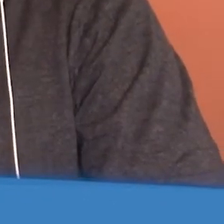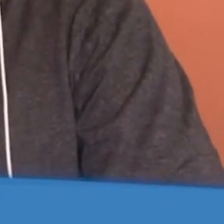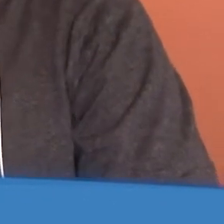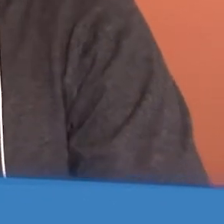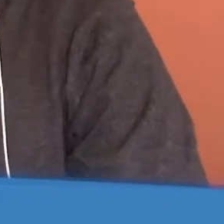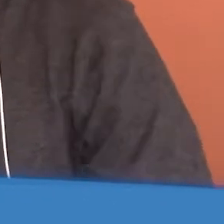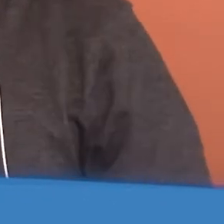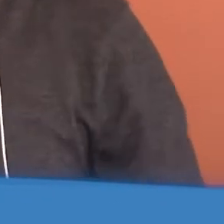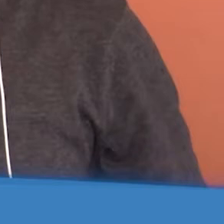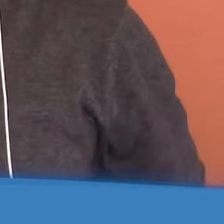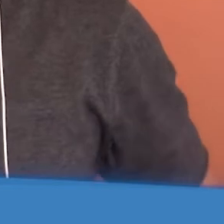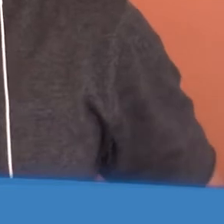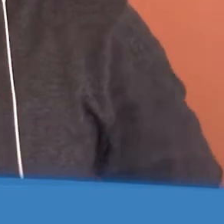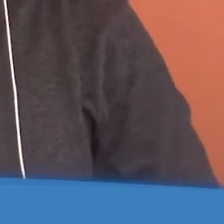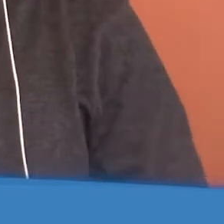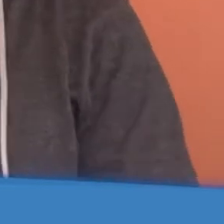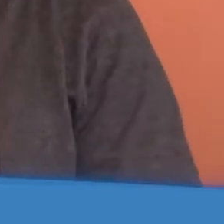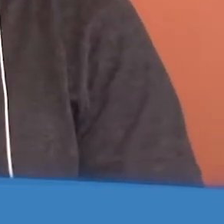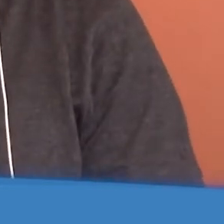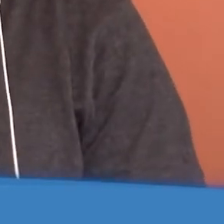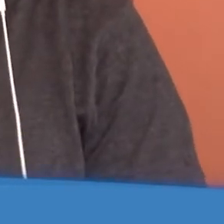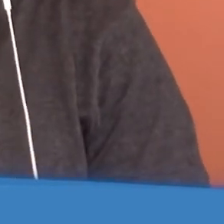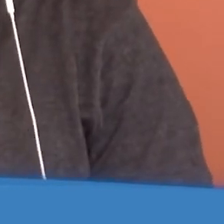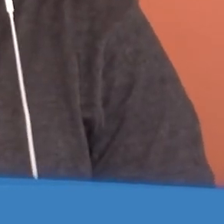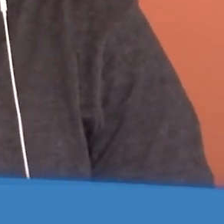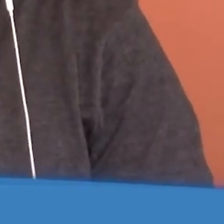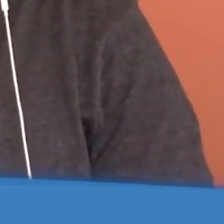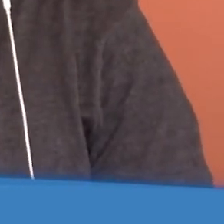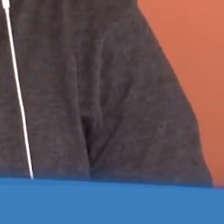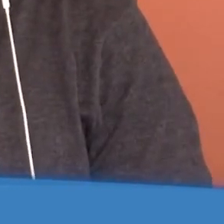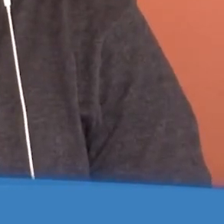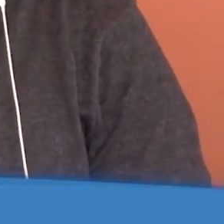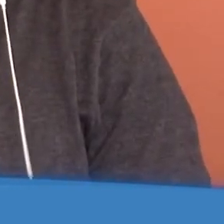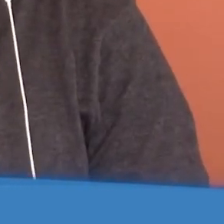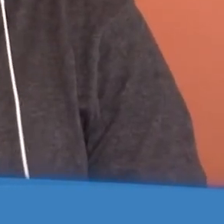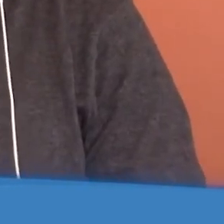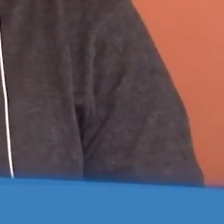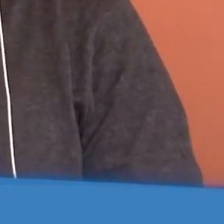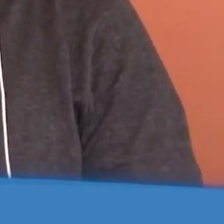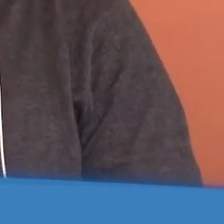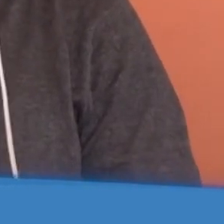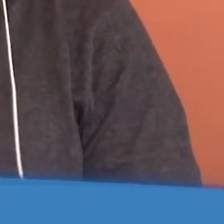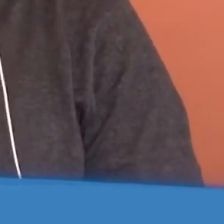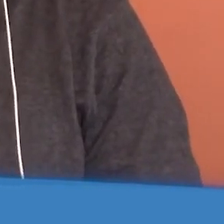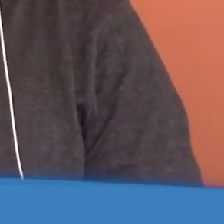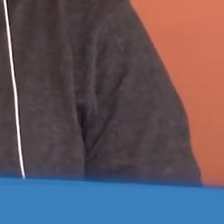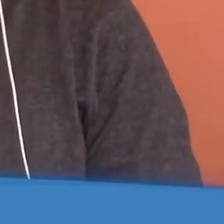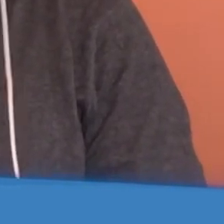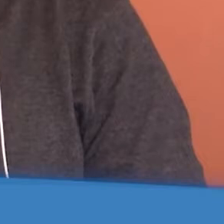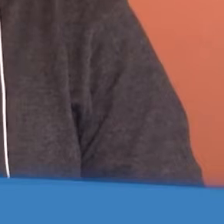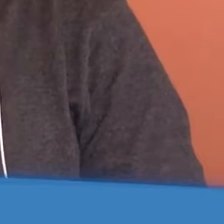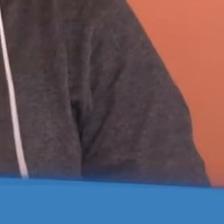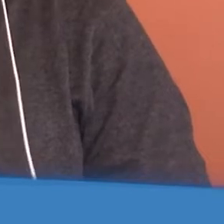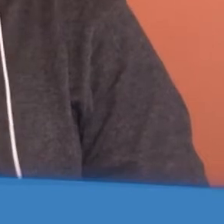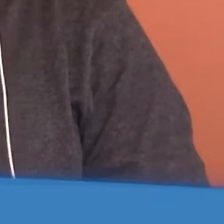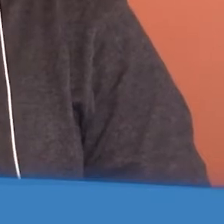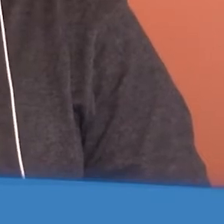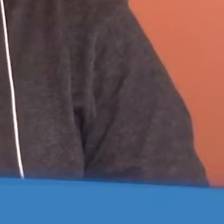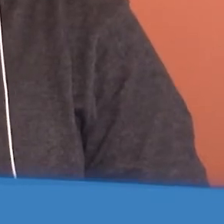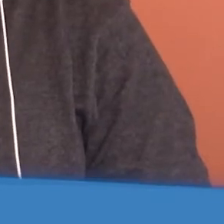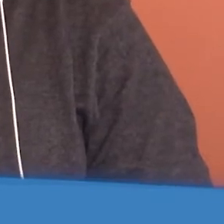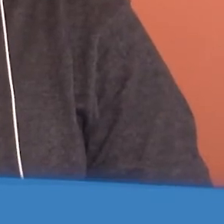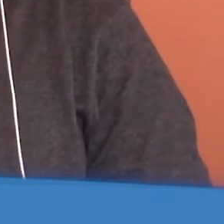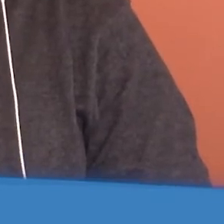iniciou a sua trajetória fazendo teatro experimental, criado com a proposta de contribuir para a difusão e discussão do